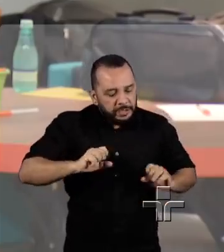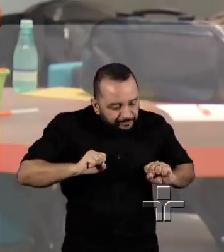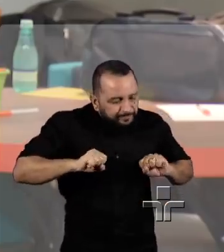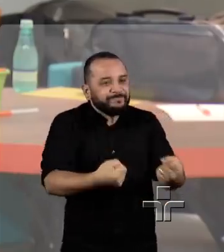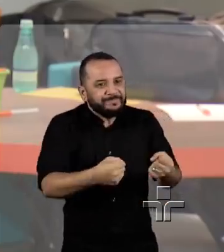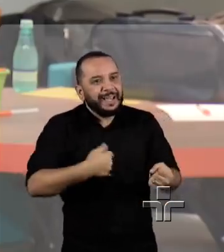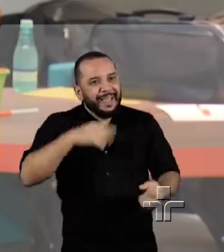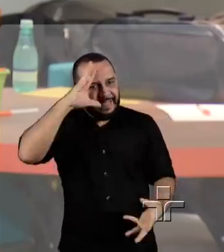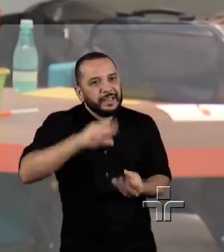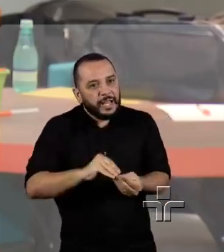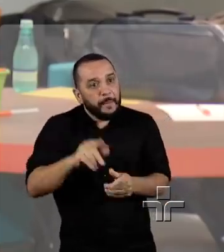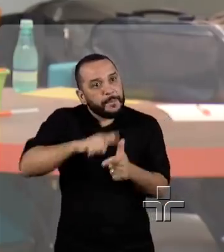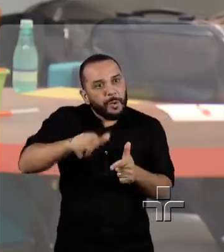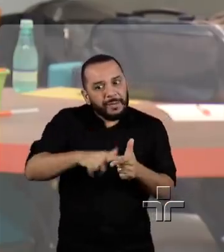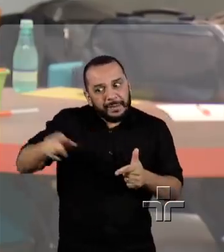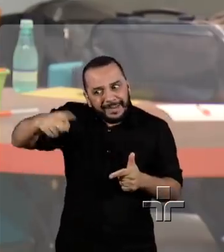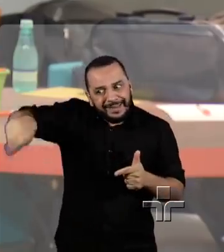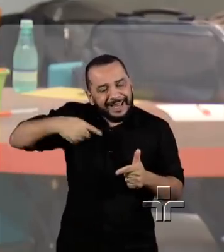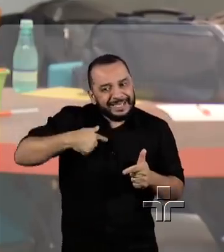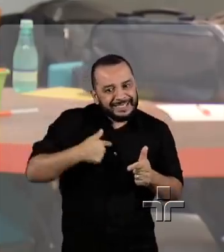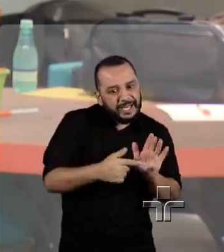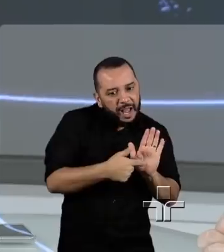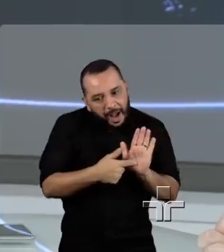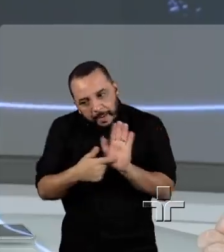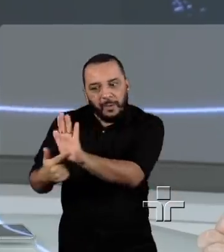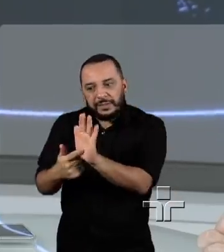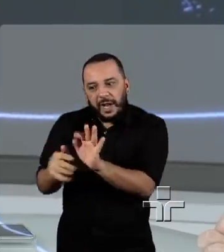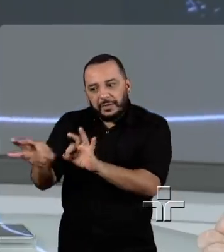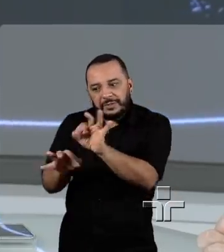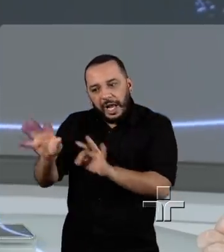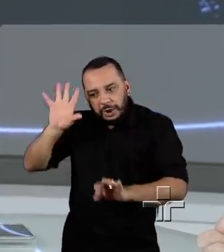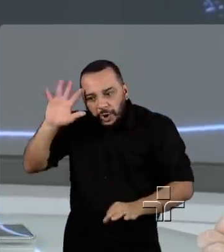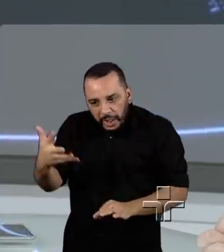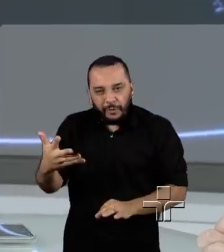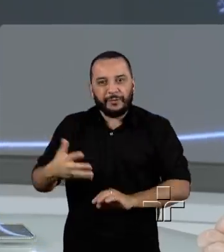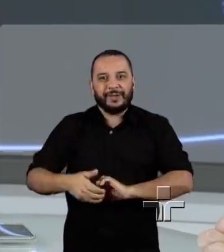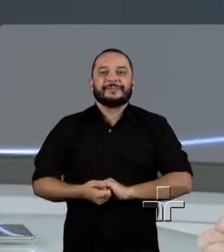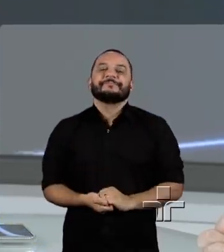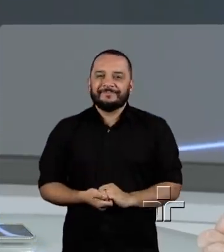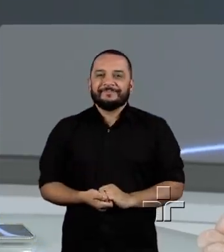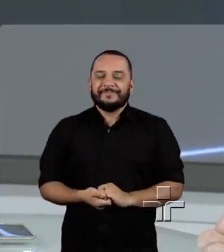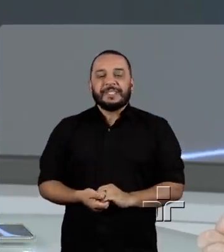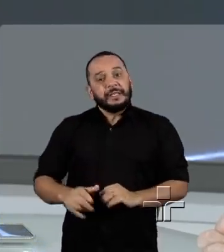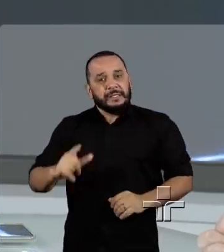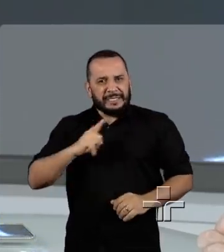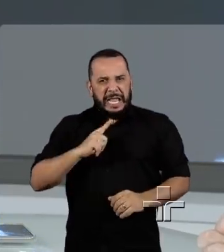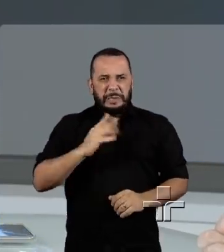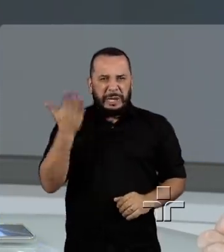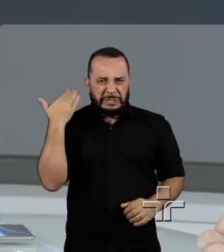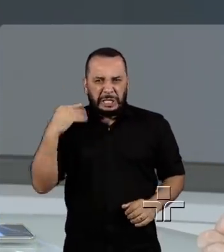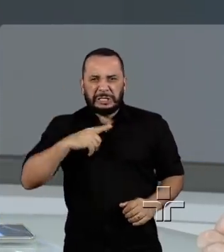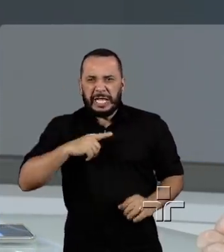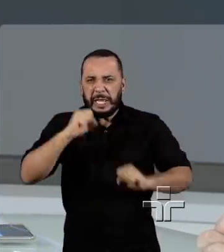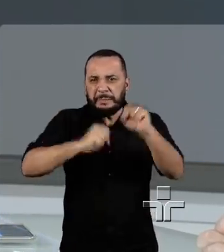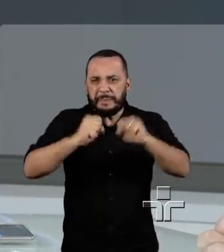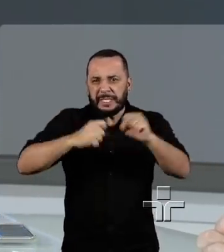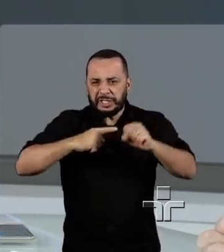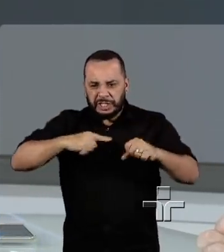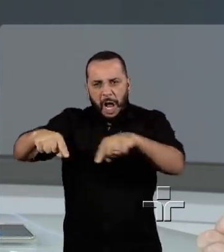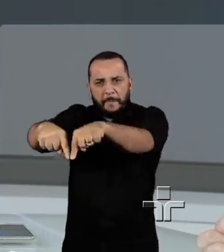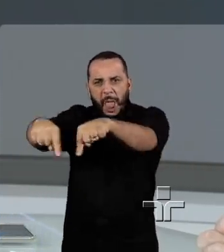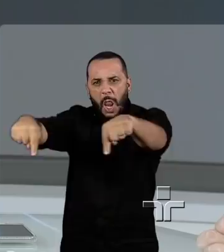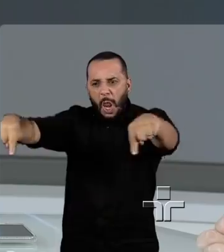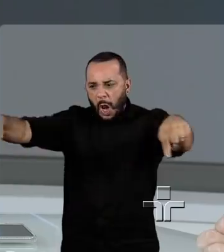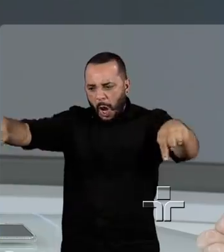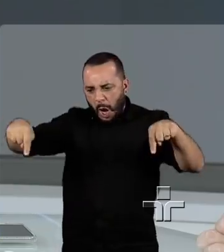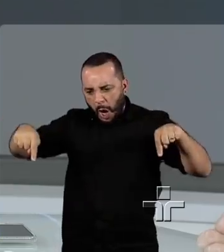entender o problema dos clientes e tentar ajudar a resolver em conjunto. Antes as empresas montavam grandes departamentos, tinham grandes departamentos, né, Saldiva,